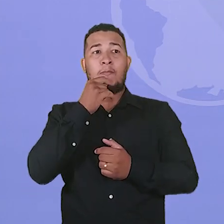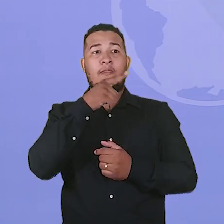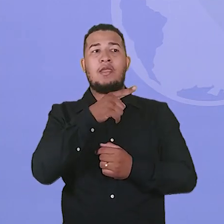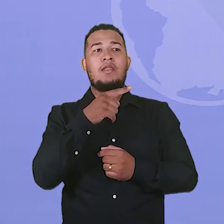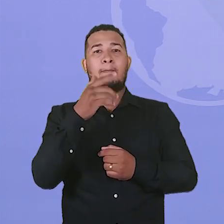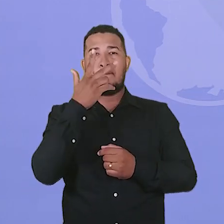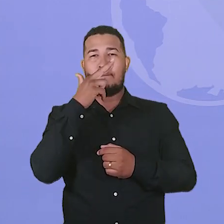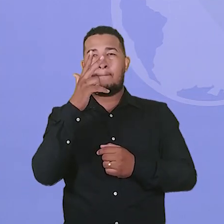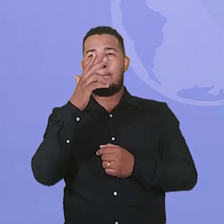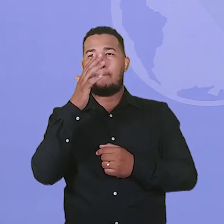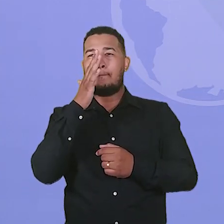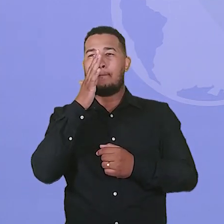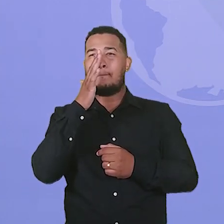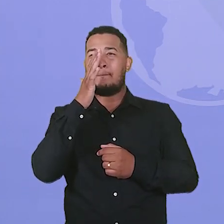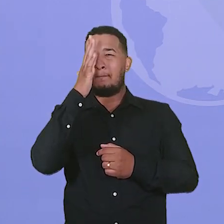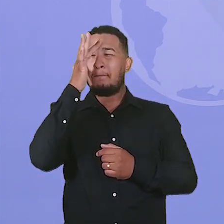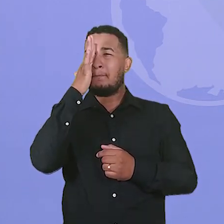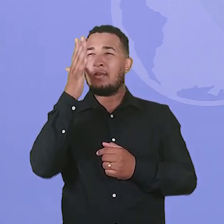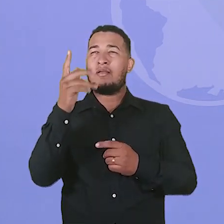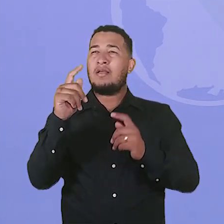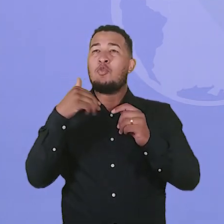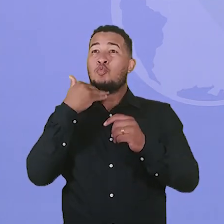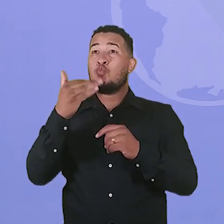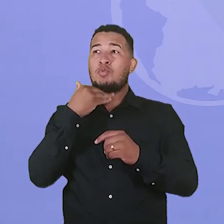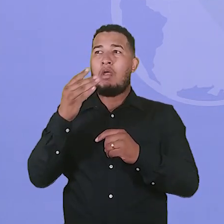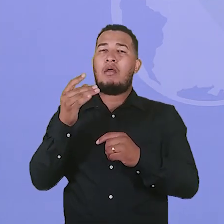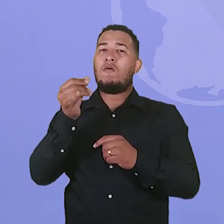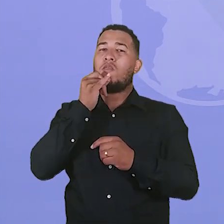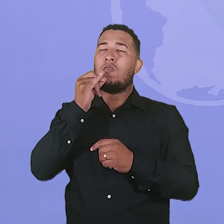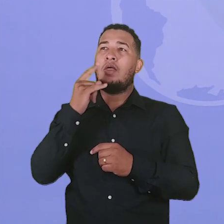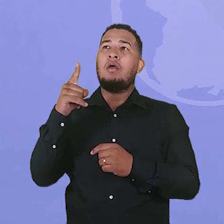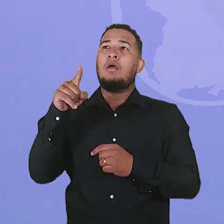achava possível simplesmente importar